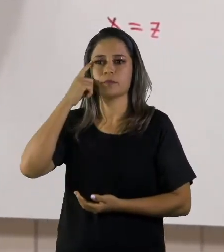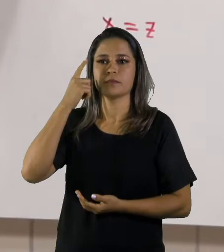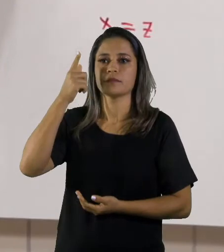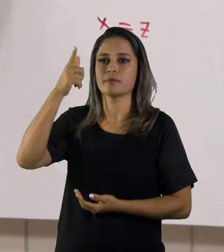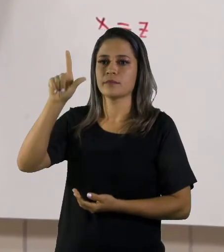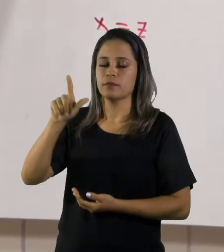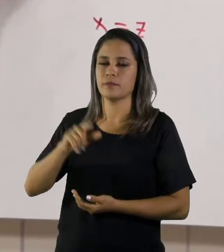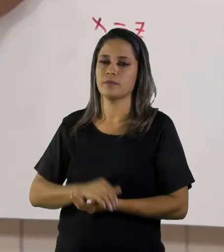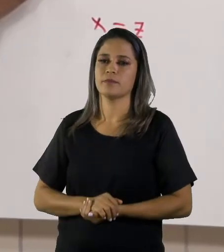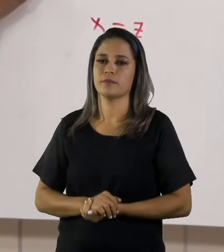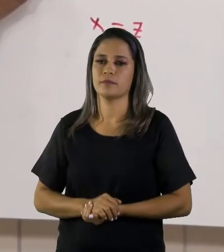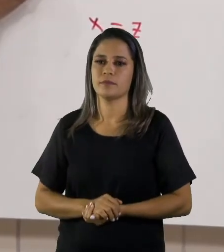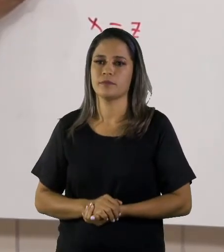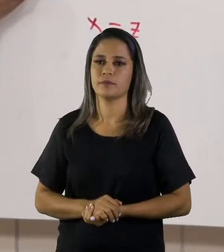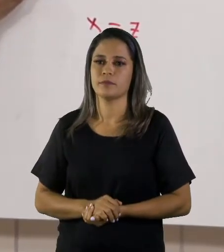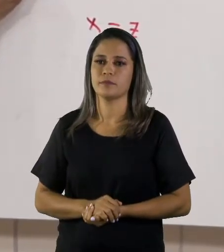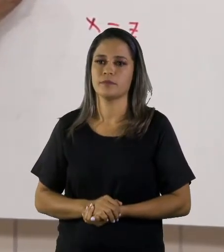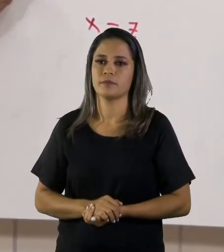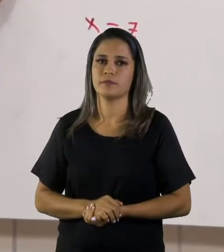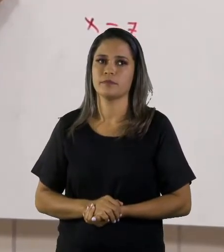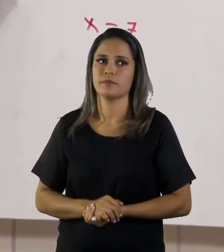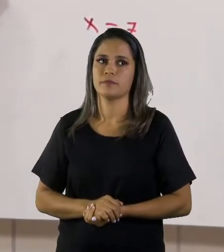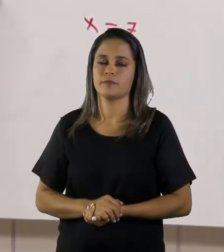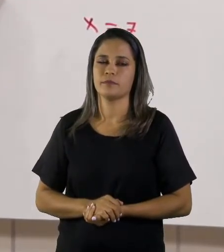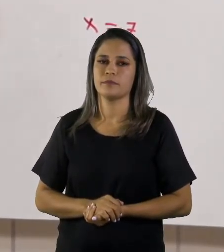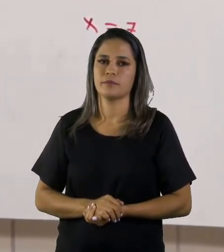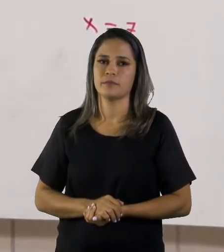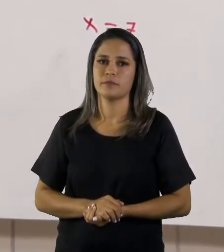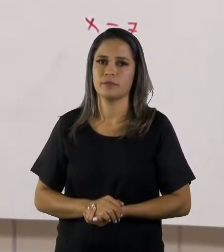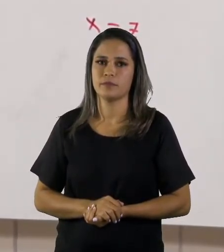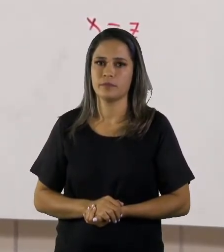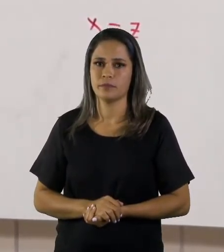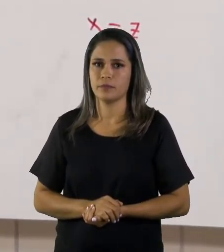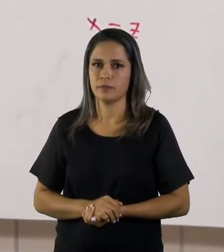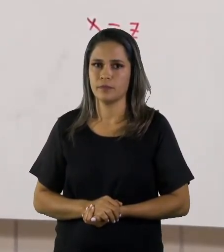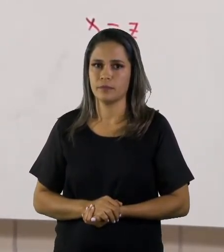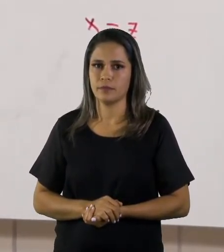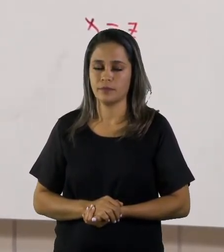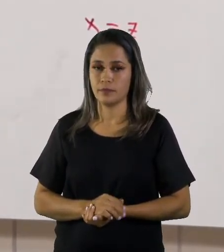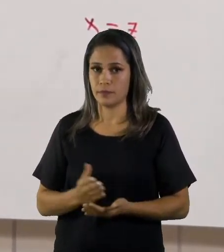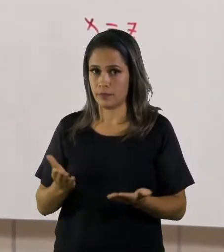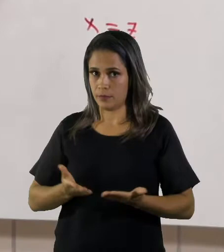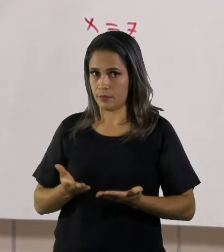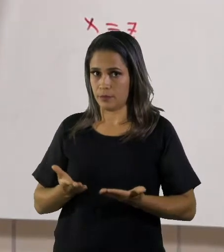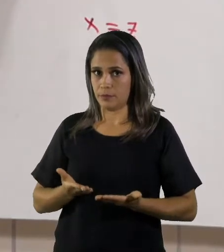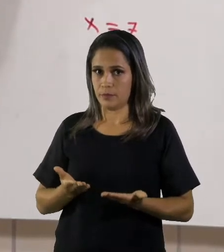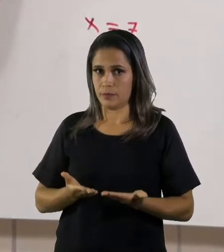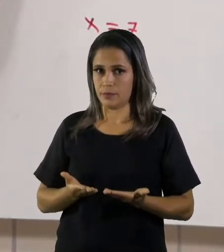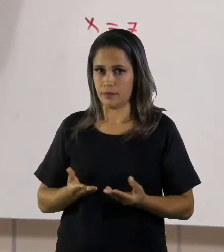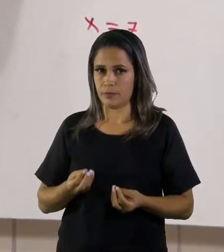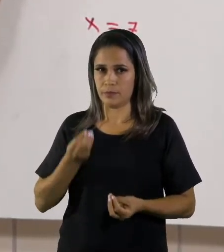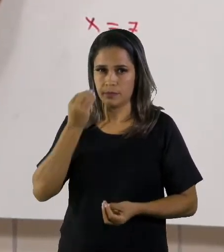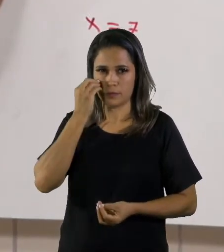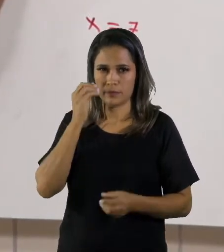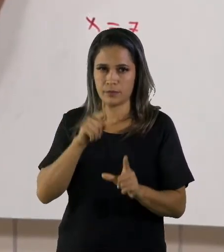alterno. Vamos alternar então. Agora eu vou fazer o estudo desse